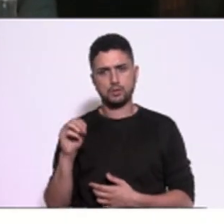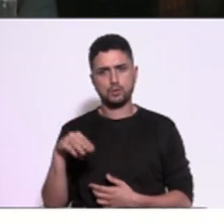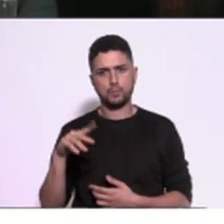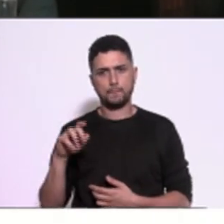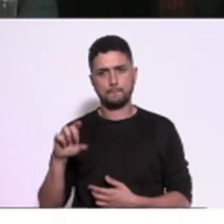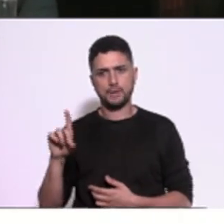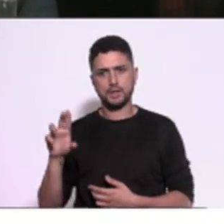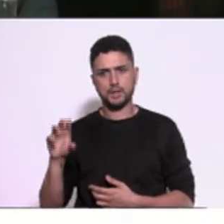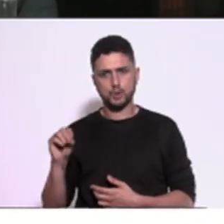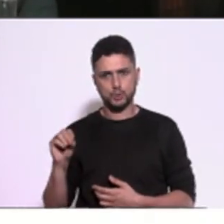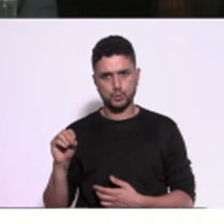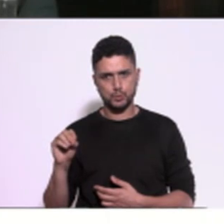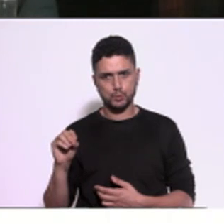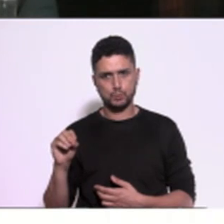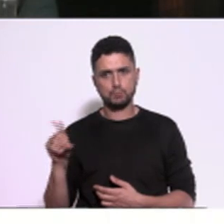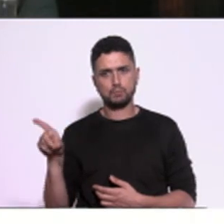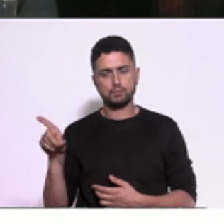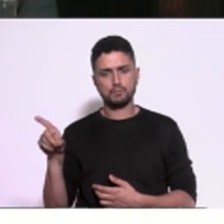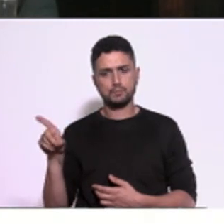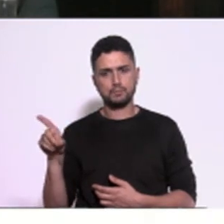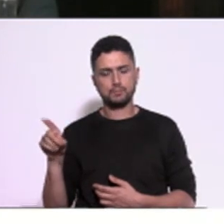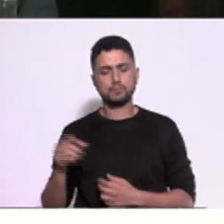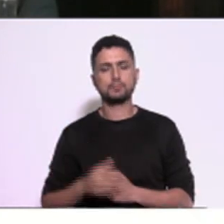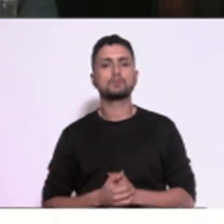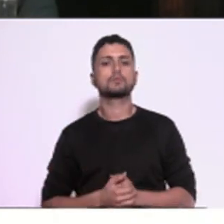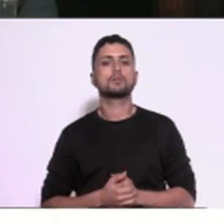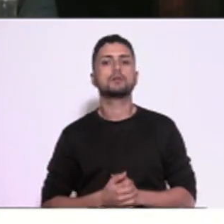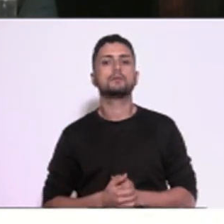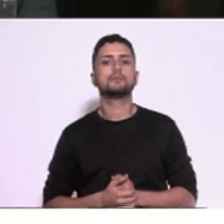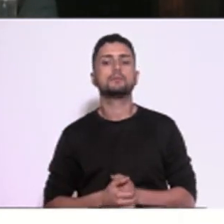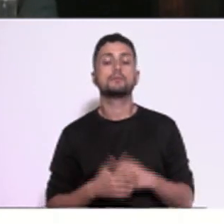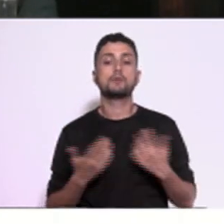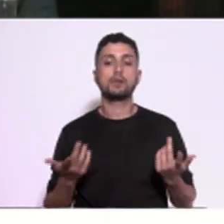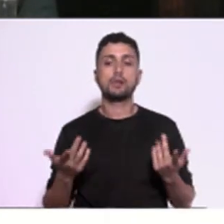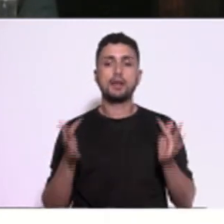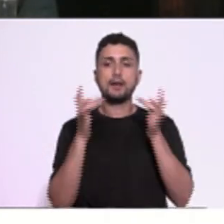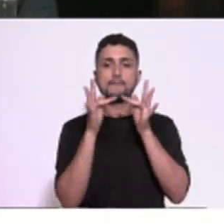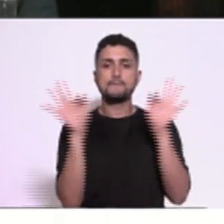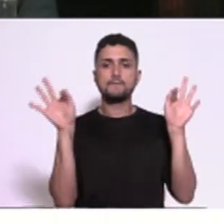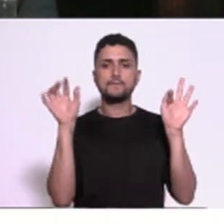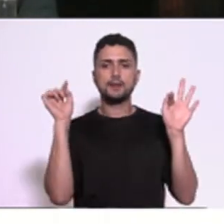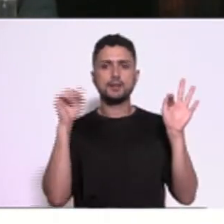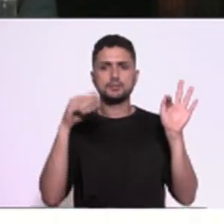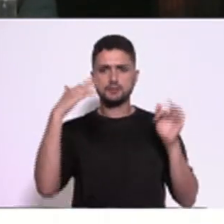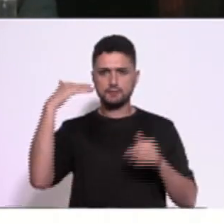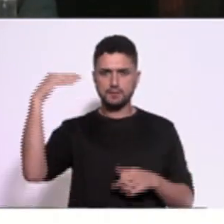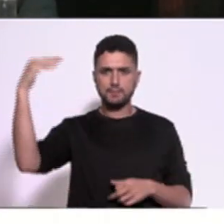de quem era imperador. Então, essa frase ilustra